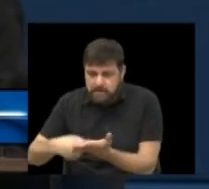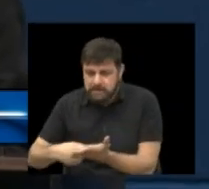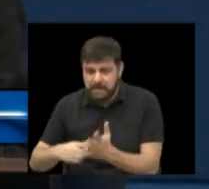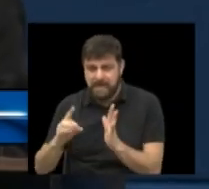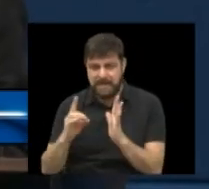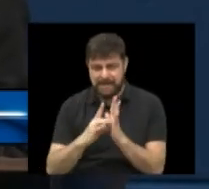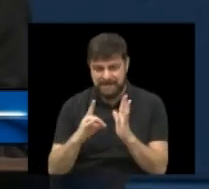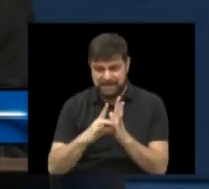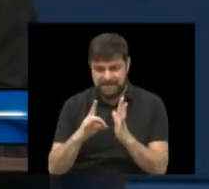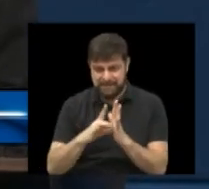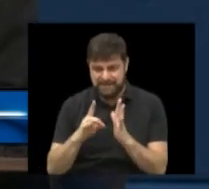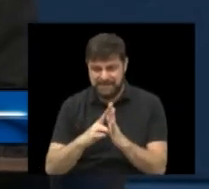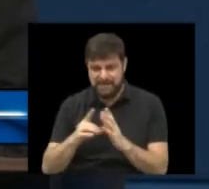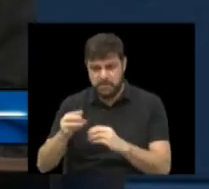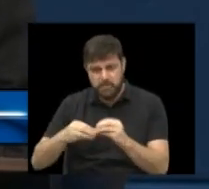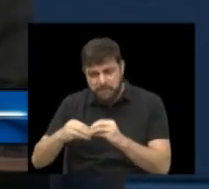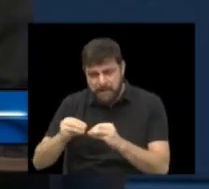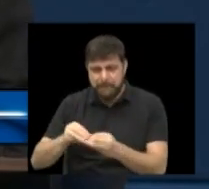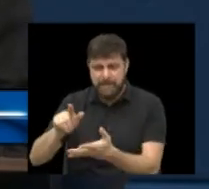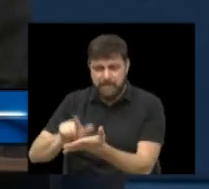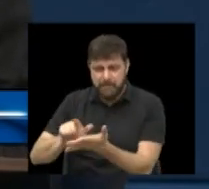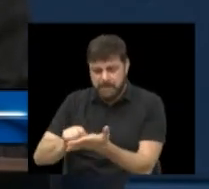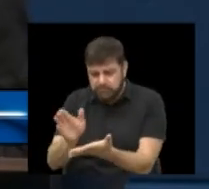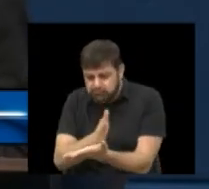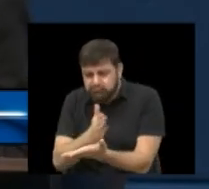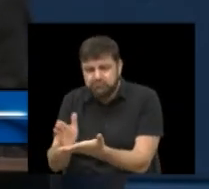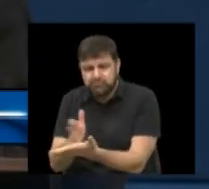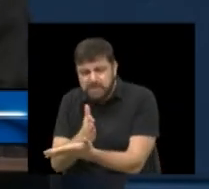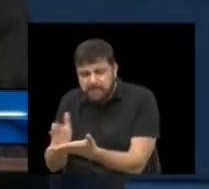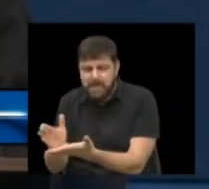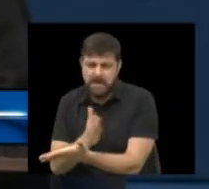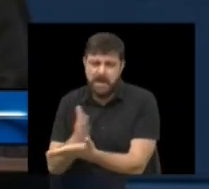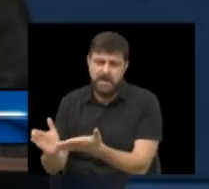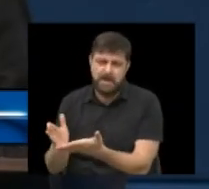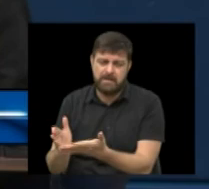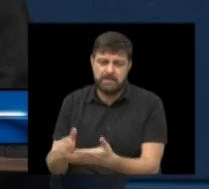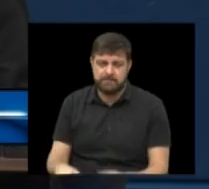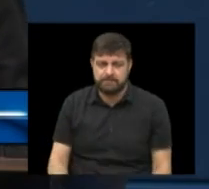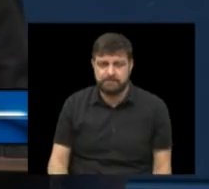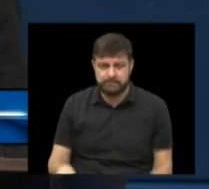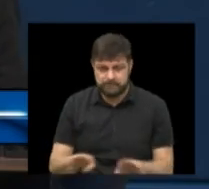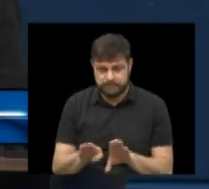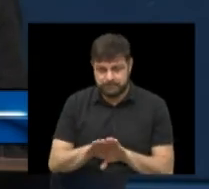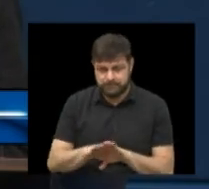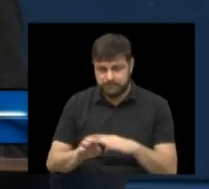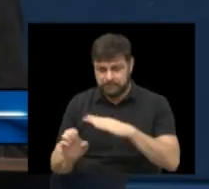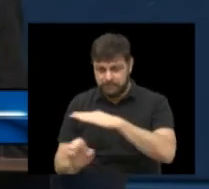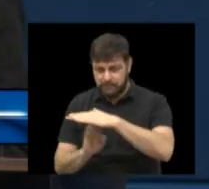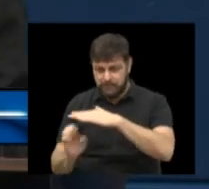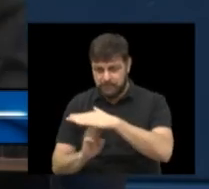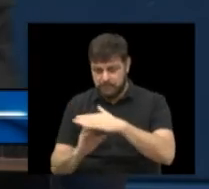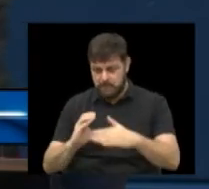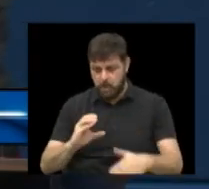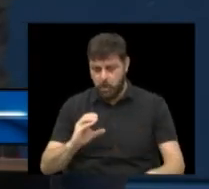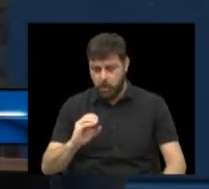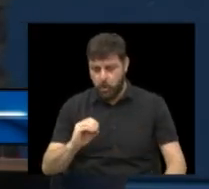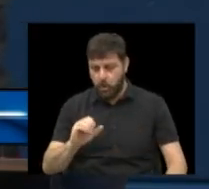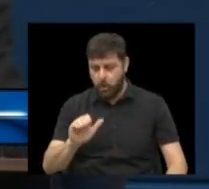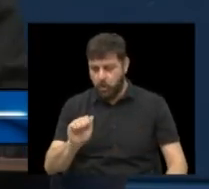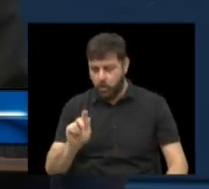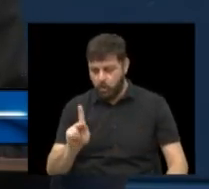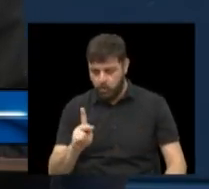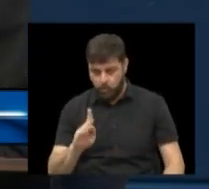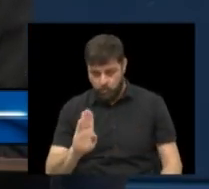Ribeiro protestou contra o modo como as famílias da Coab estão sendo retiradas de suas casas e lembrou do direito